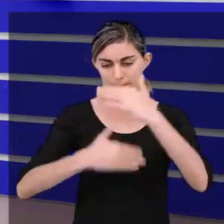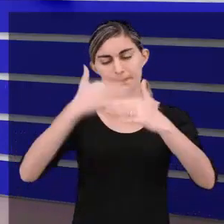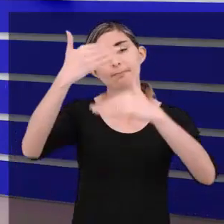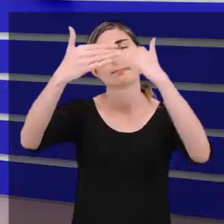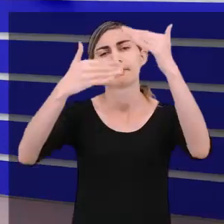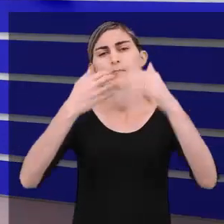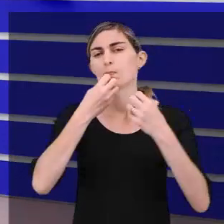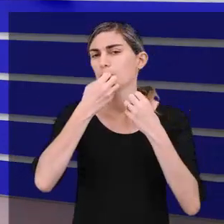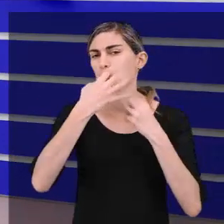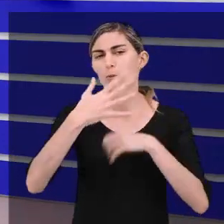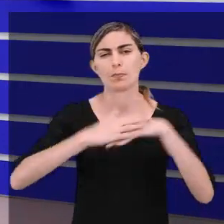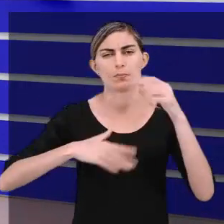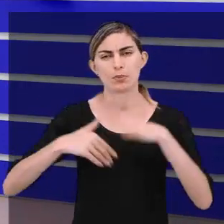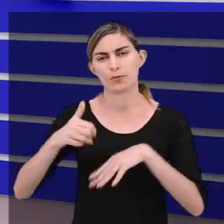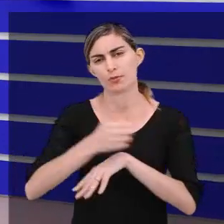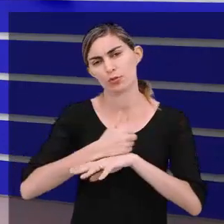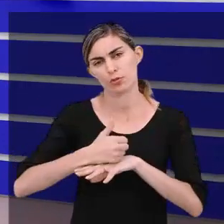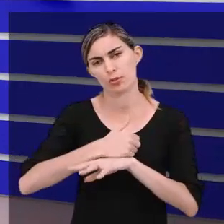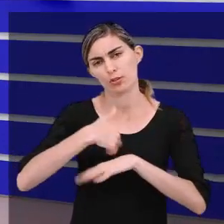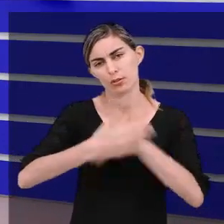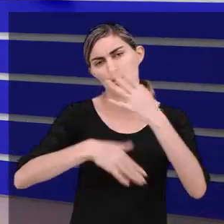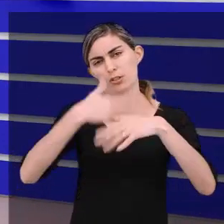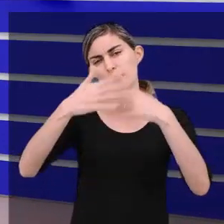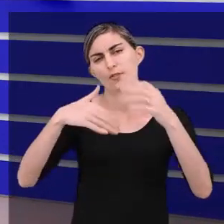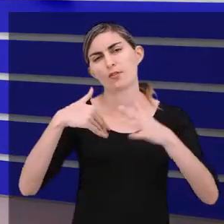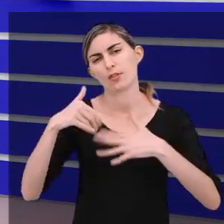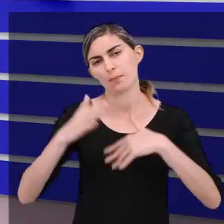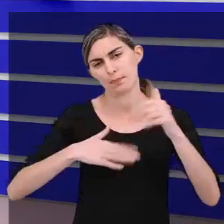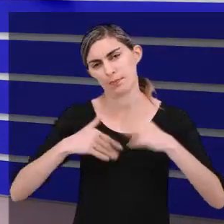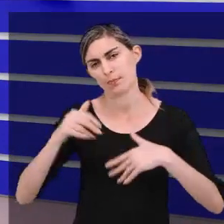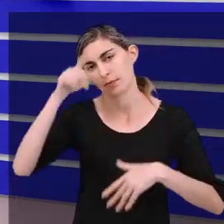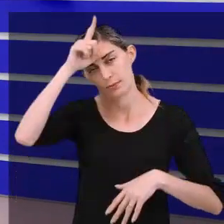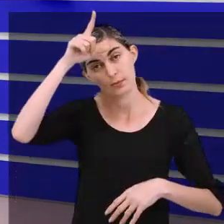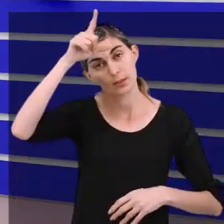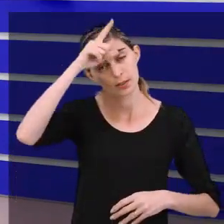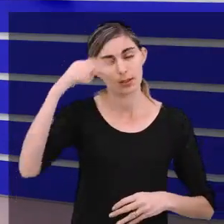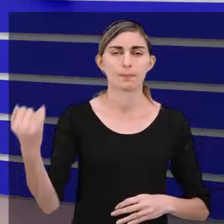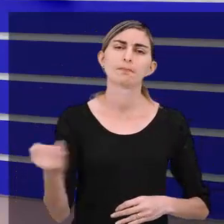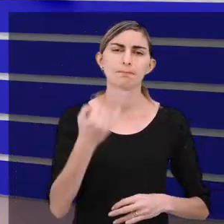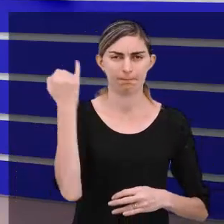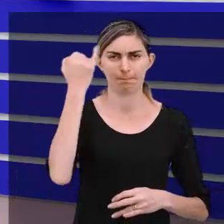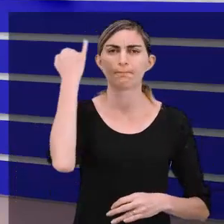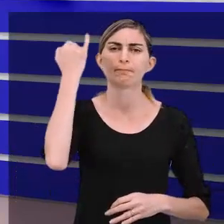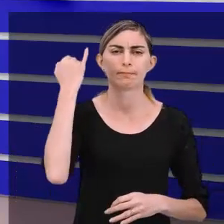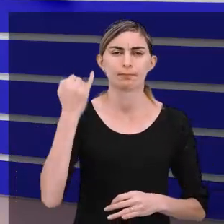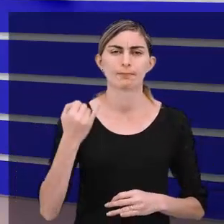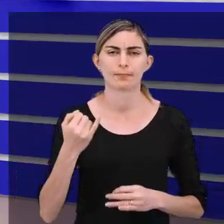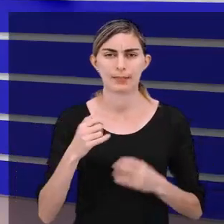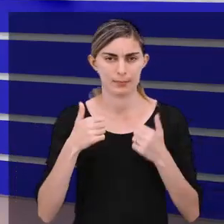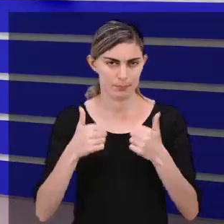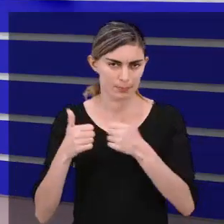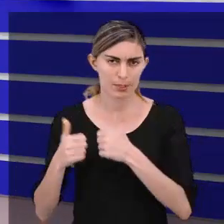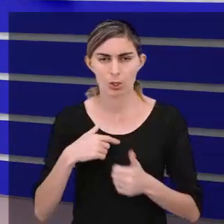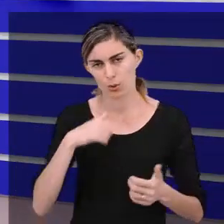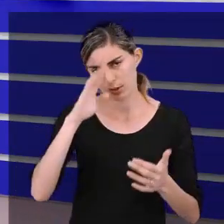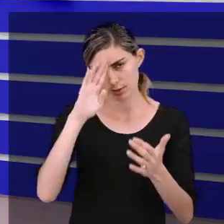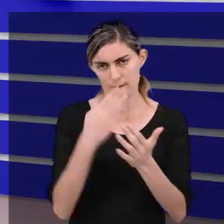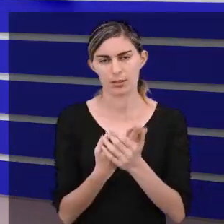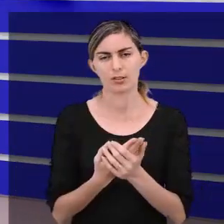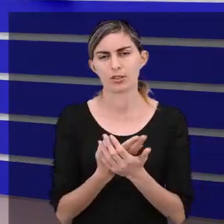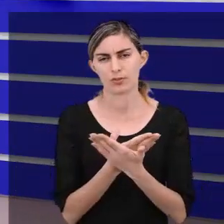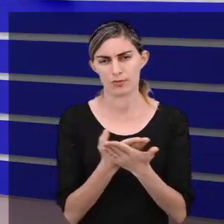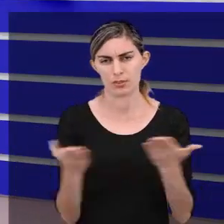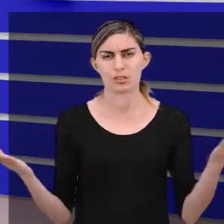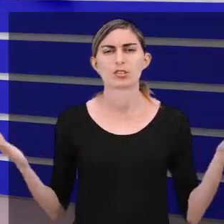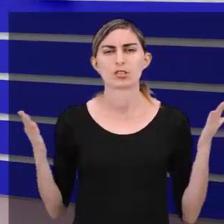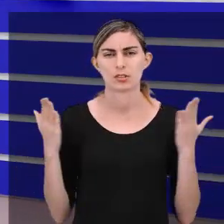bom profissional, de você desenvolver essa competência de liderança, é muito, muito importante. Também eu acredito que vocês